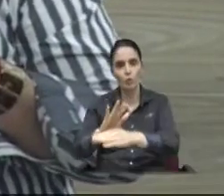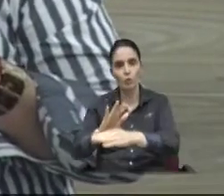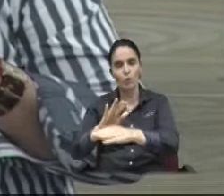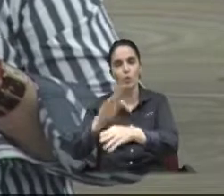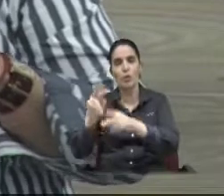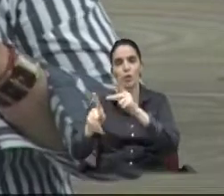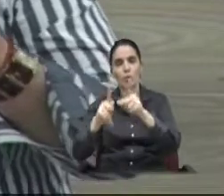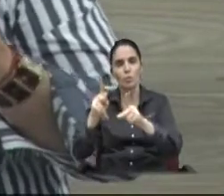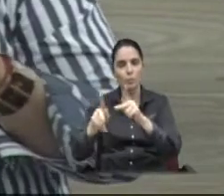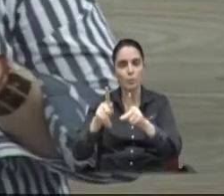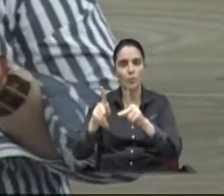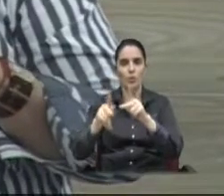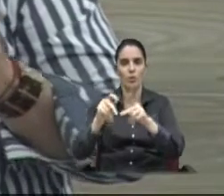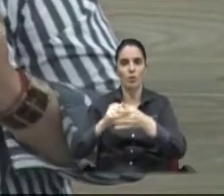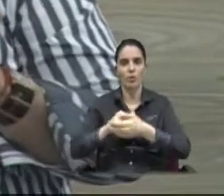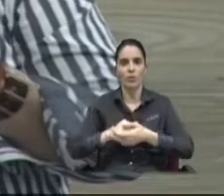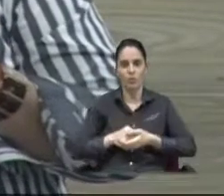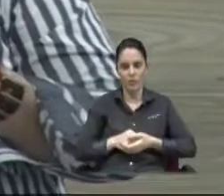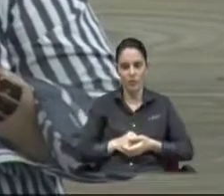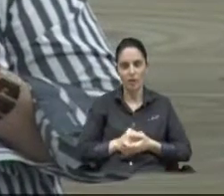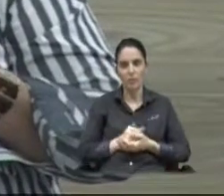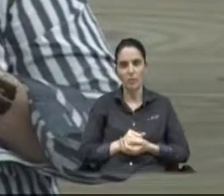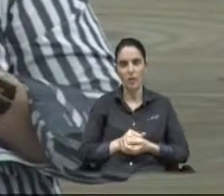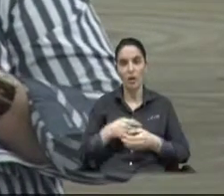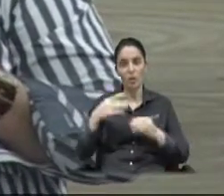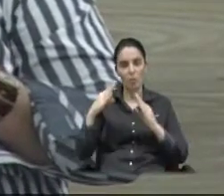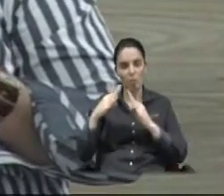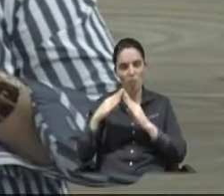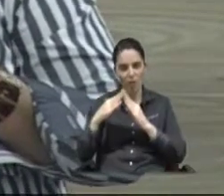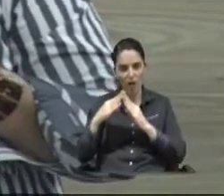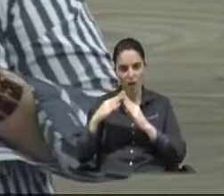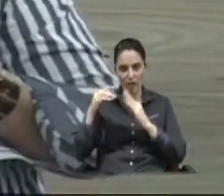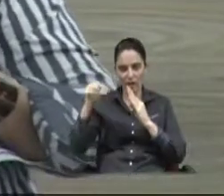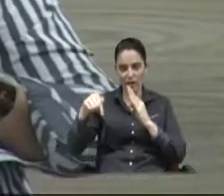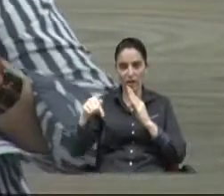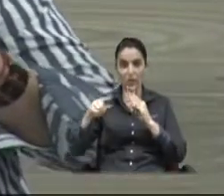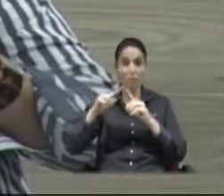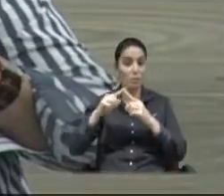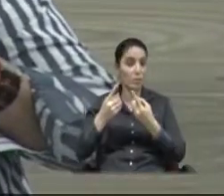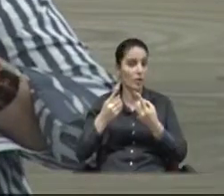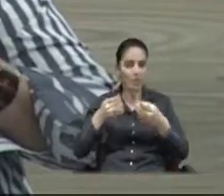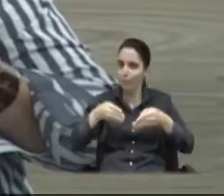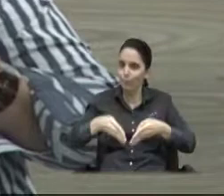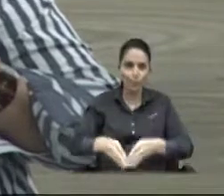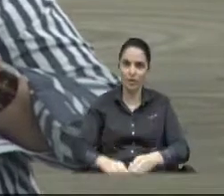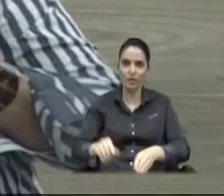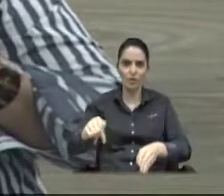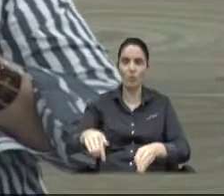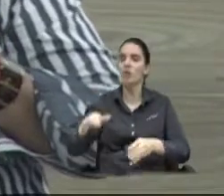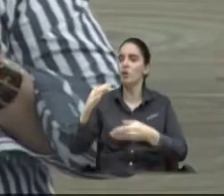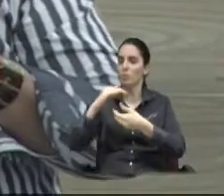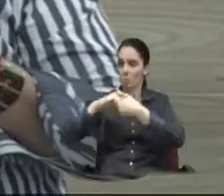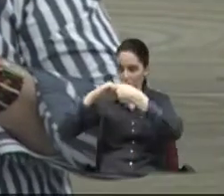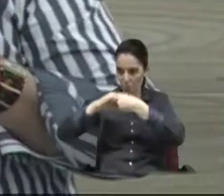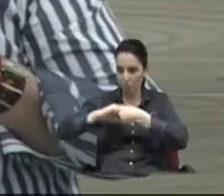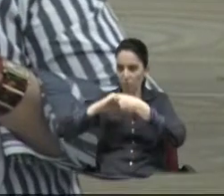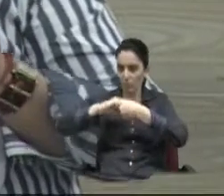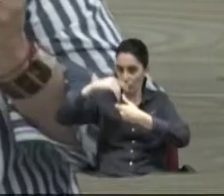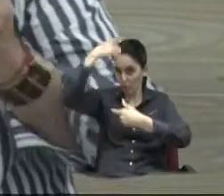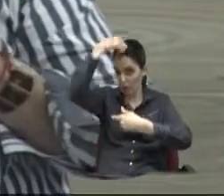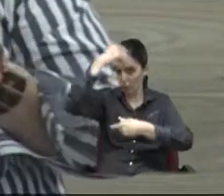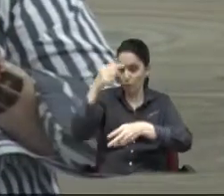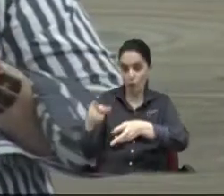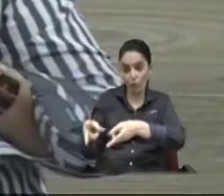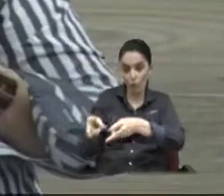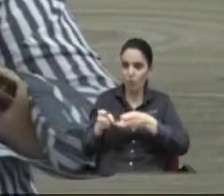tornam limeirenses só por suas atitudes, seu trabalho na nossa cidade. Então, parabéns por esse reconhecimento, né? Mais do que